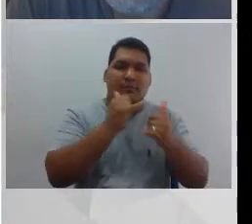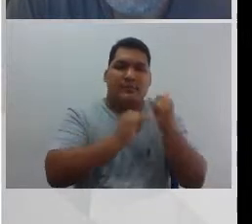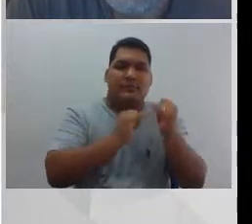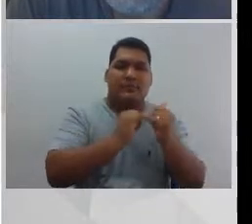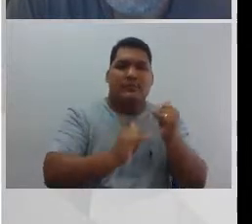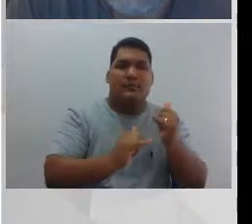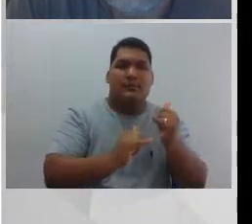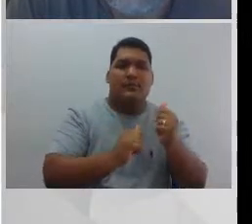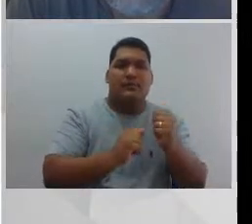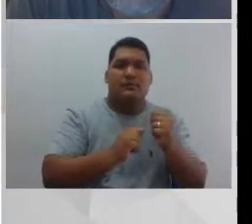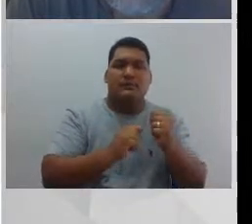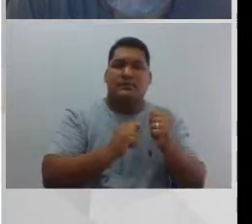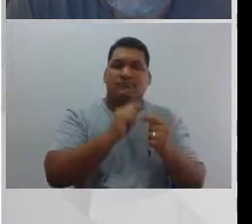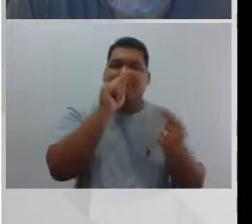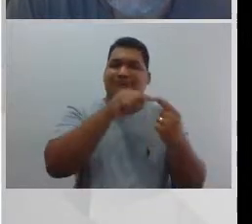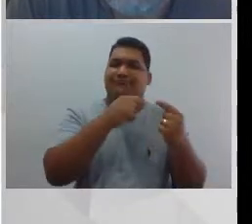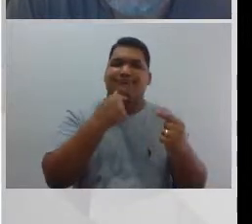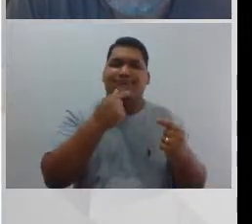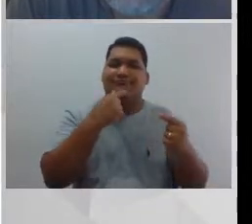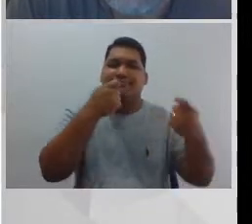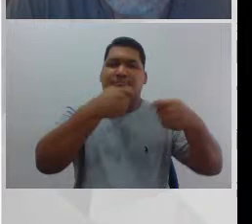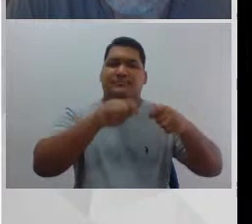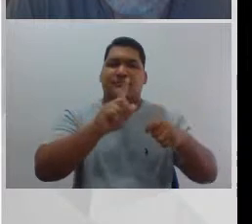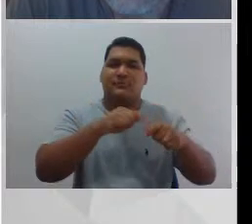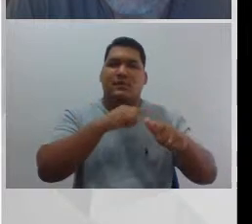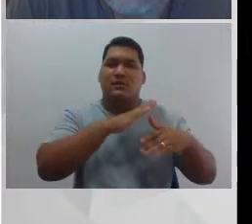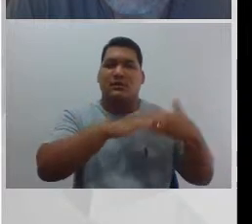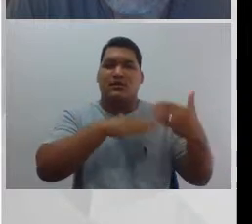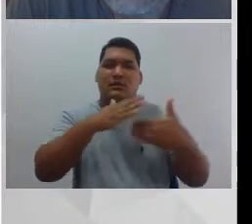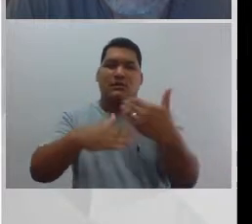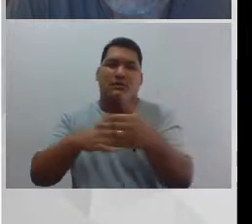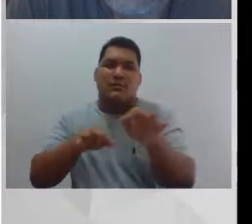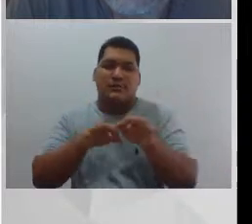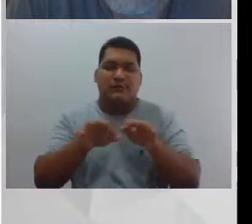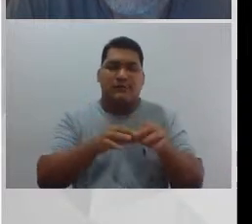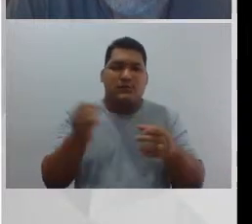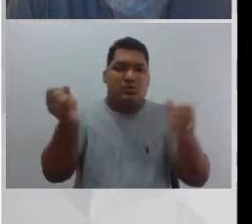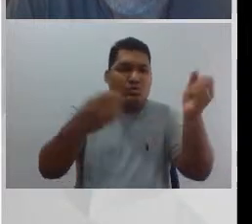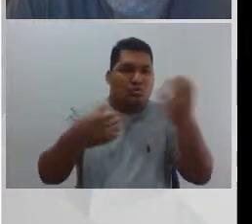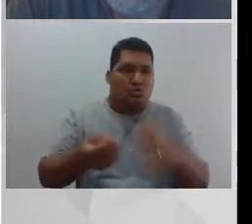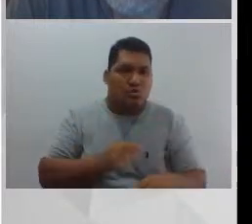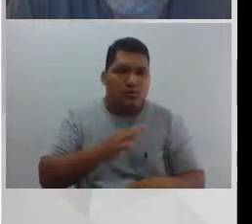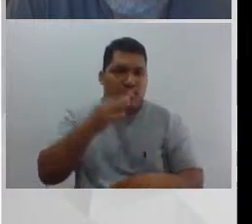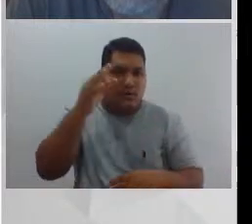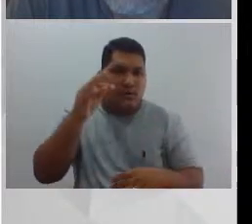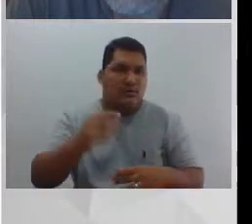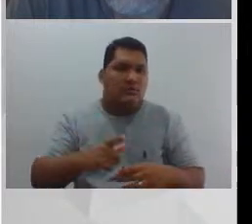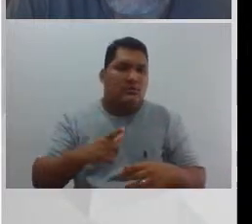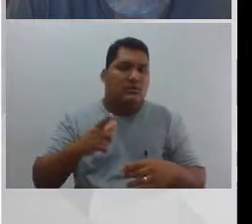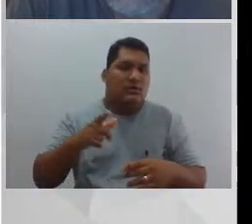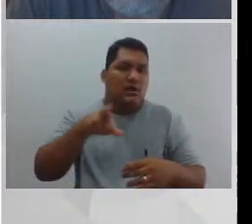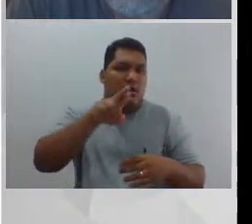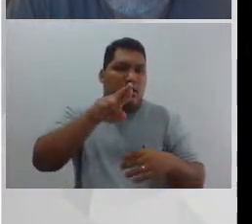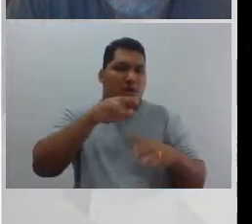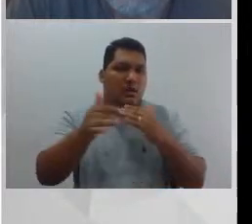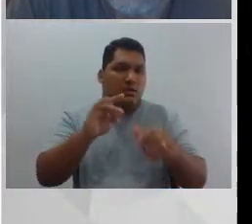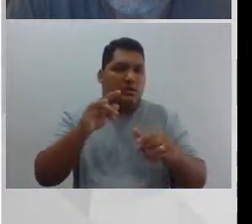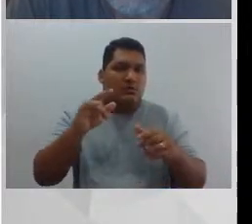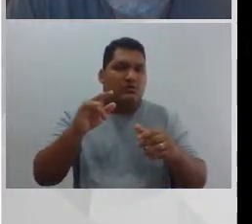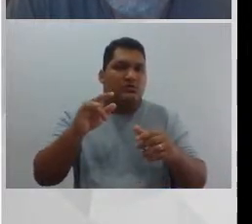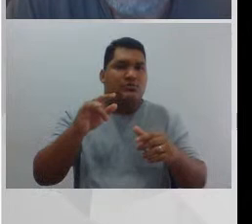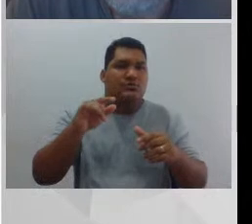totalmente desnecessário. Mas depois foi desenvolvida novas técnicas aí das redes neurais e agora se trabalha com redes